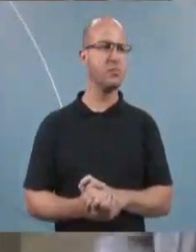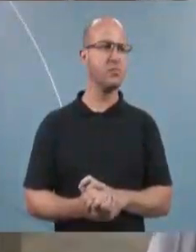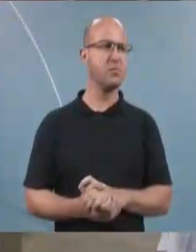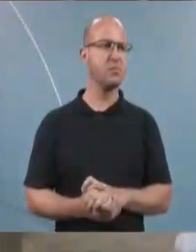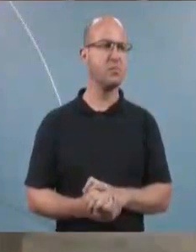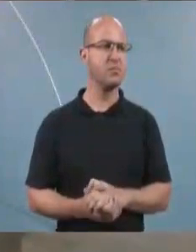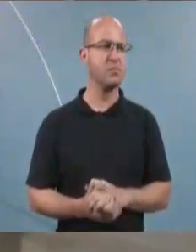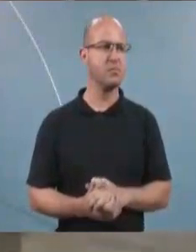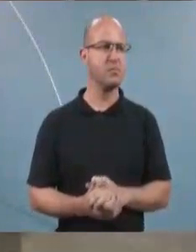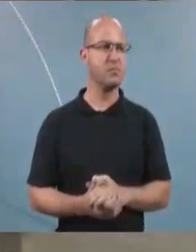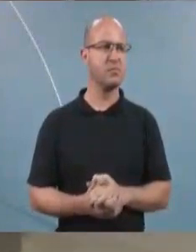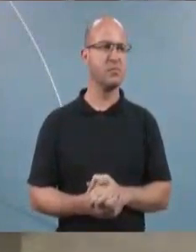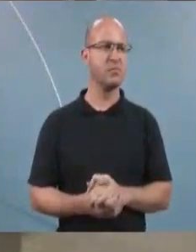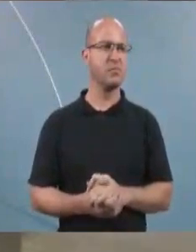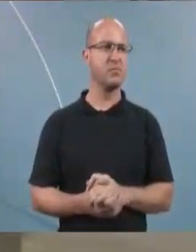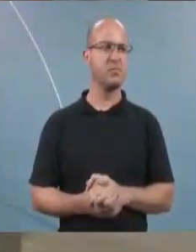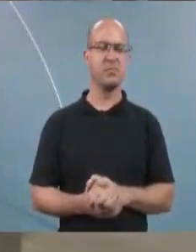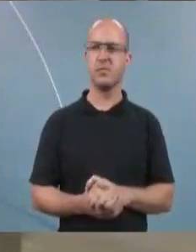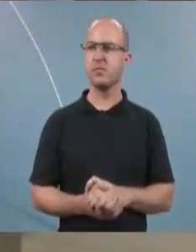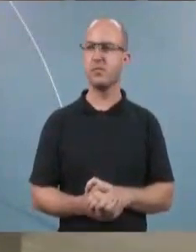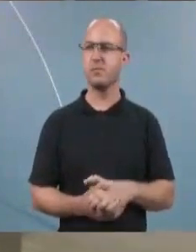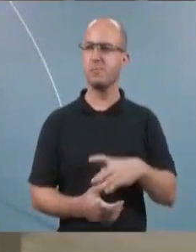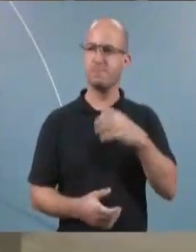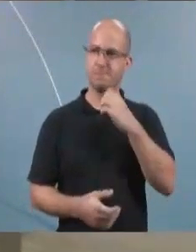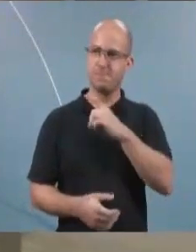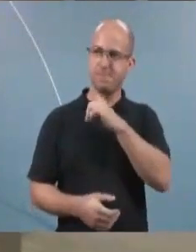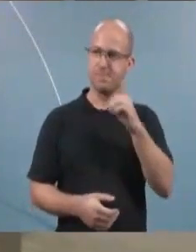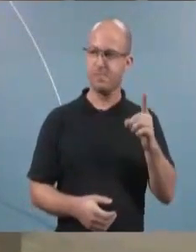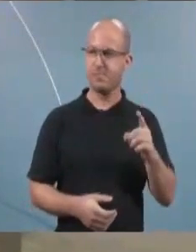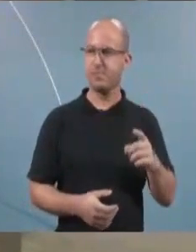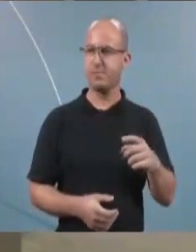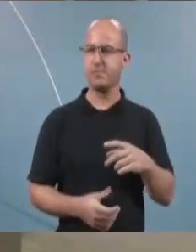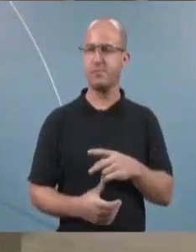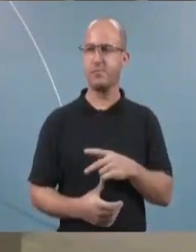Deputado tava você pode Senor Presidente muito bom